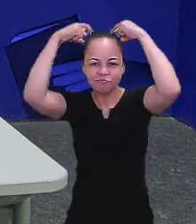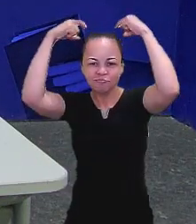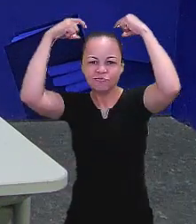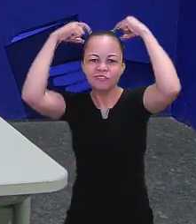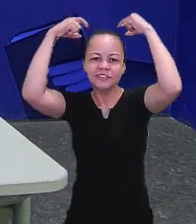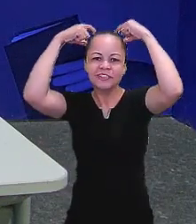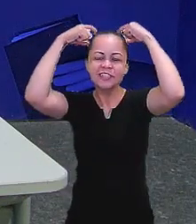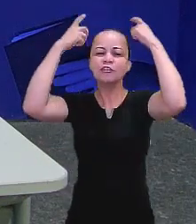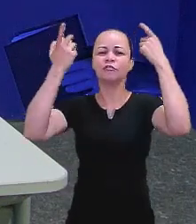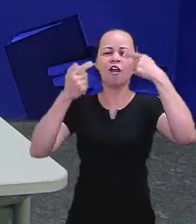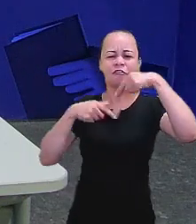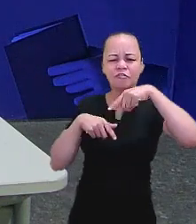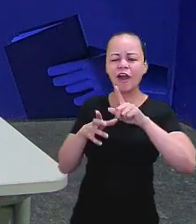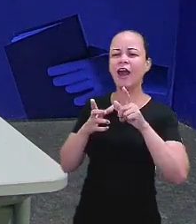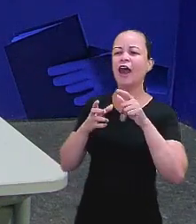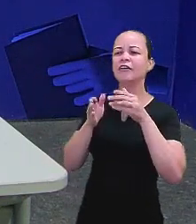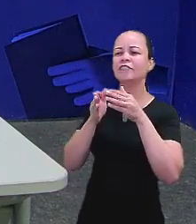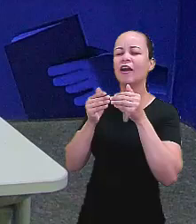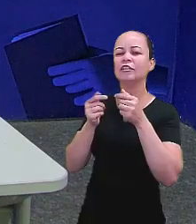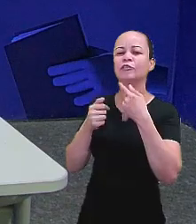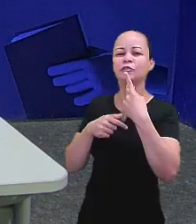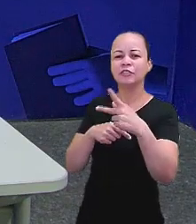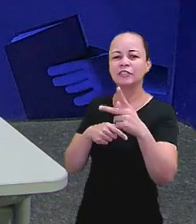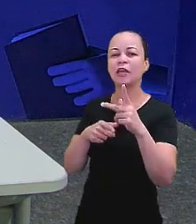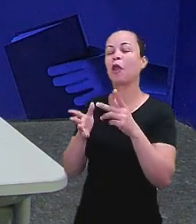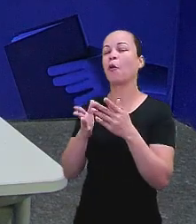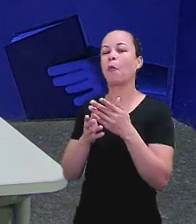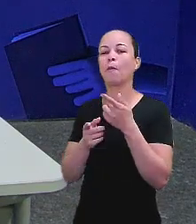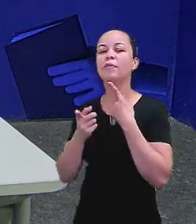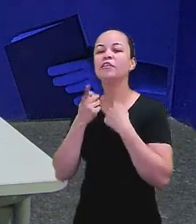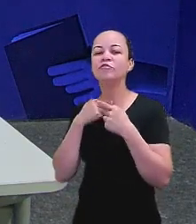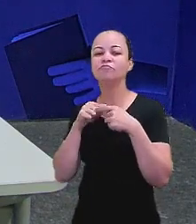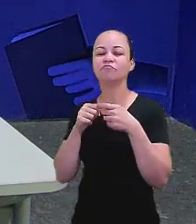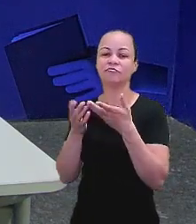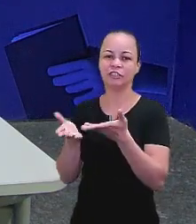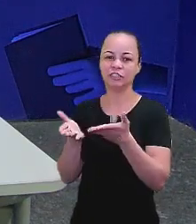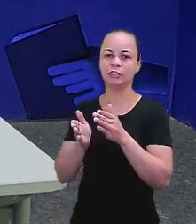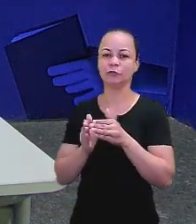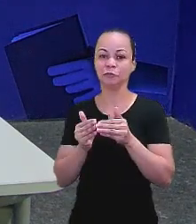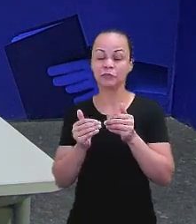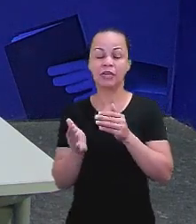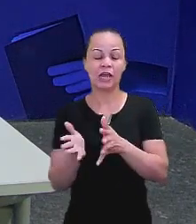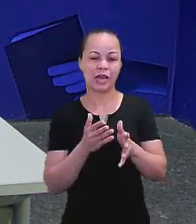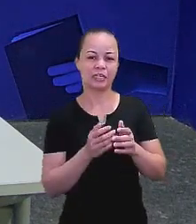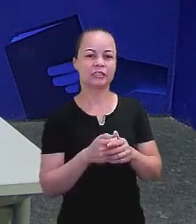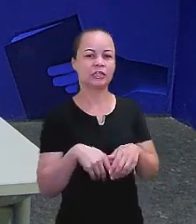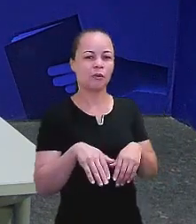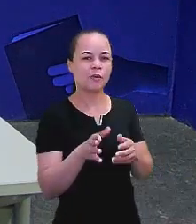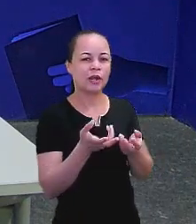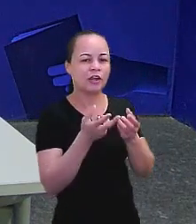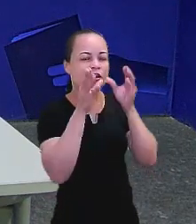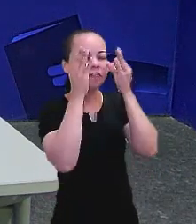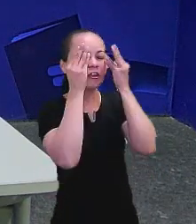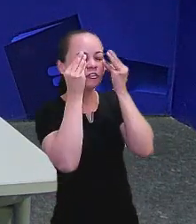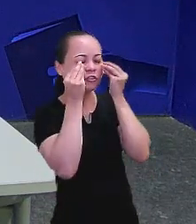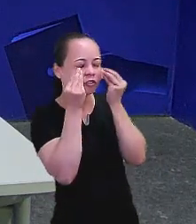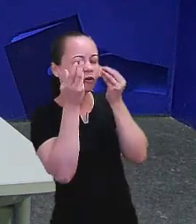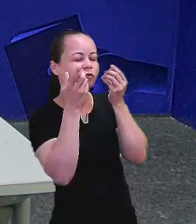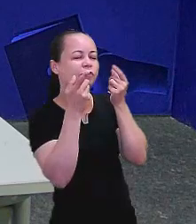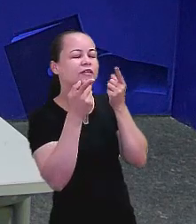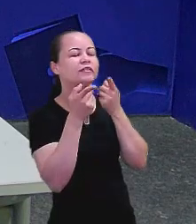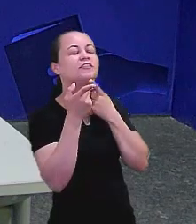ursinho. Vai, ursinho, faz o seu pedido. O ursinho fechou os olhos e desejou ganhar